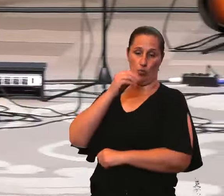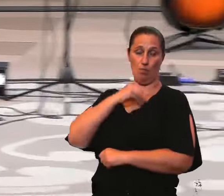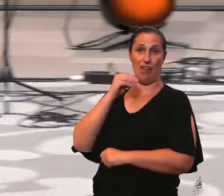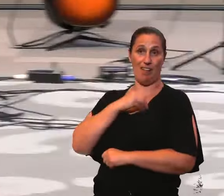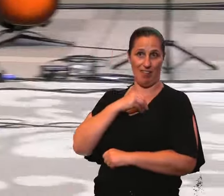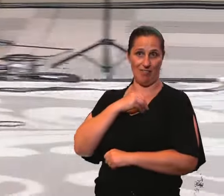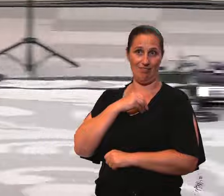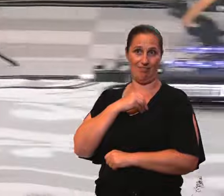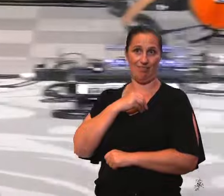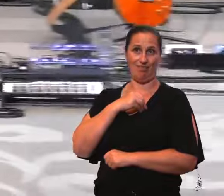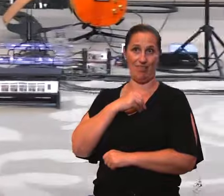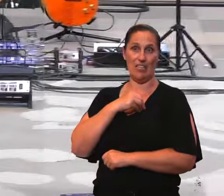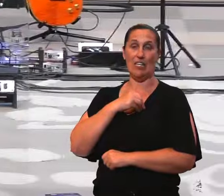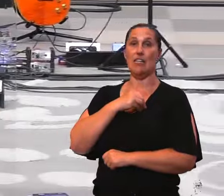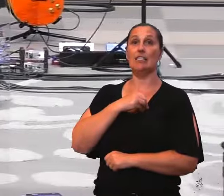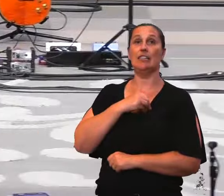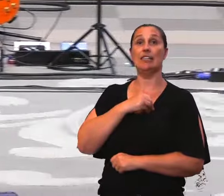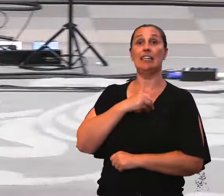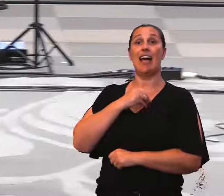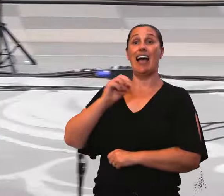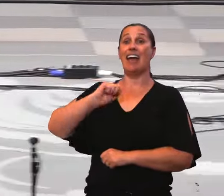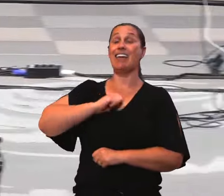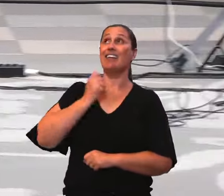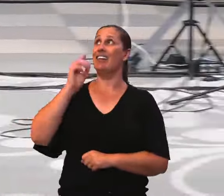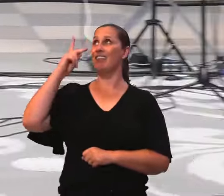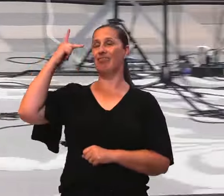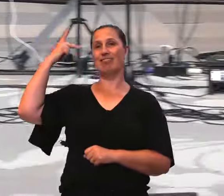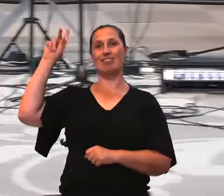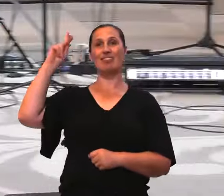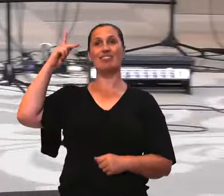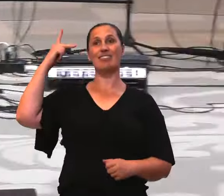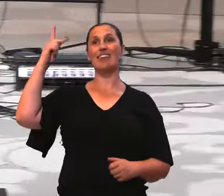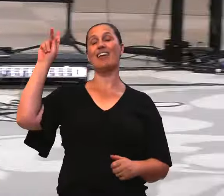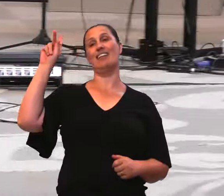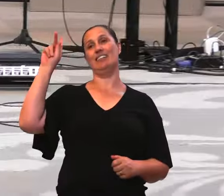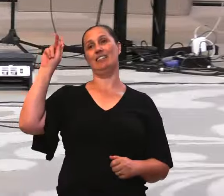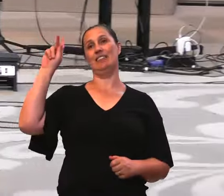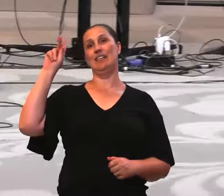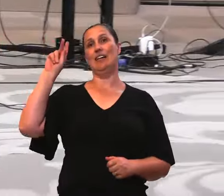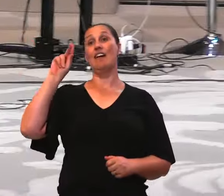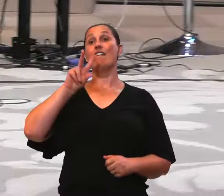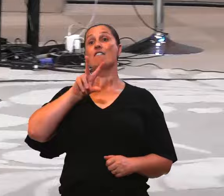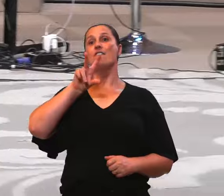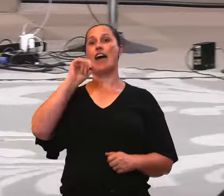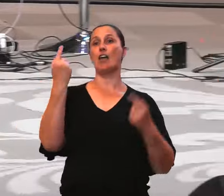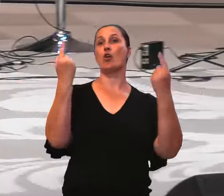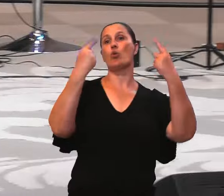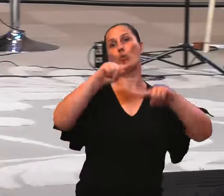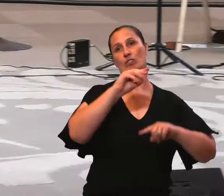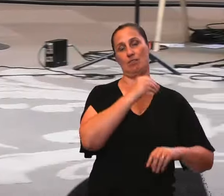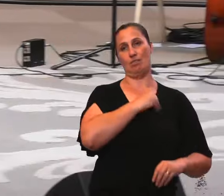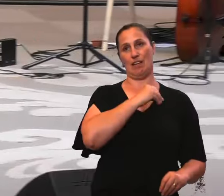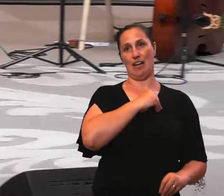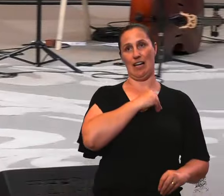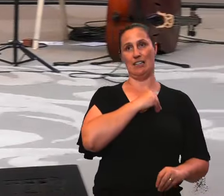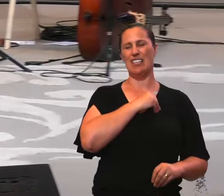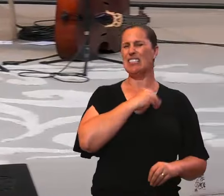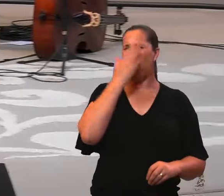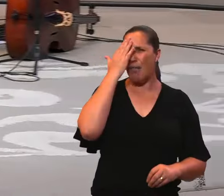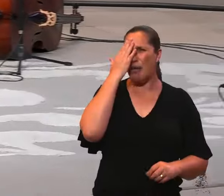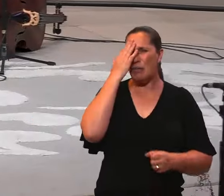a vida das pessoas que não t Jesus Estas pessoas vivem iradas em si mesmas elas são bravas elas são nervosas elas são